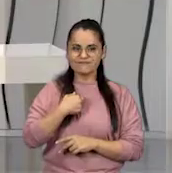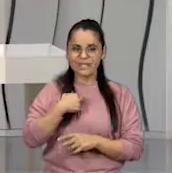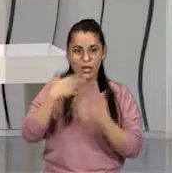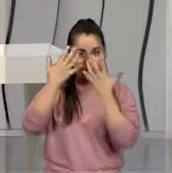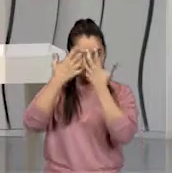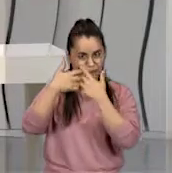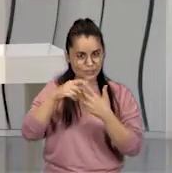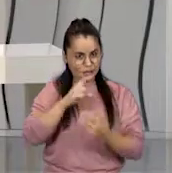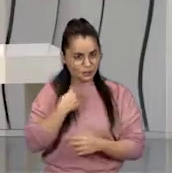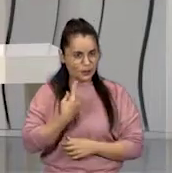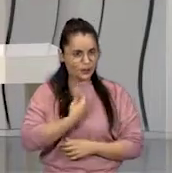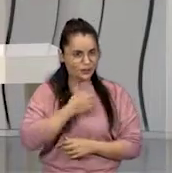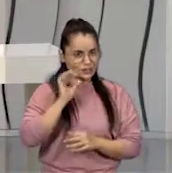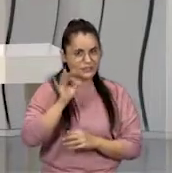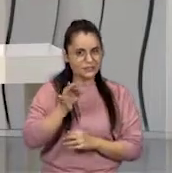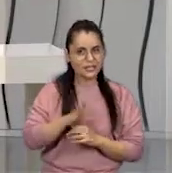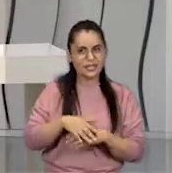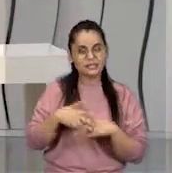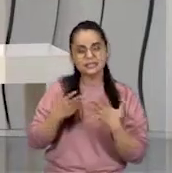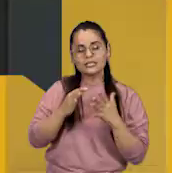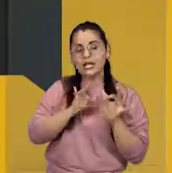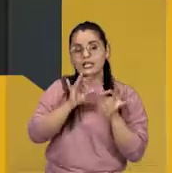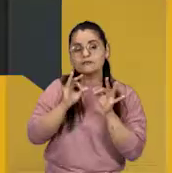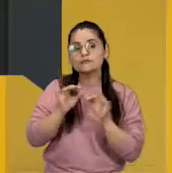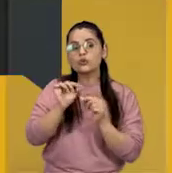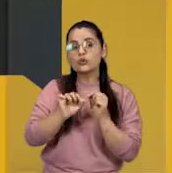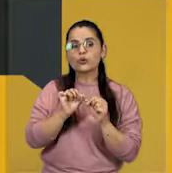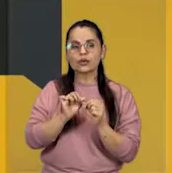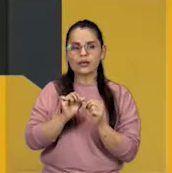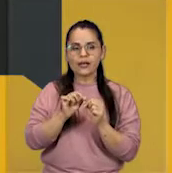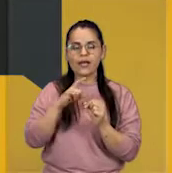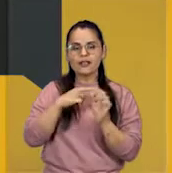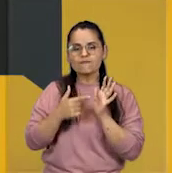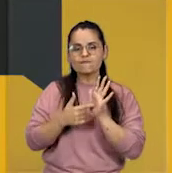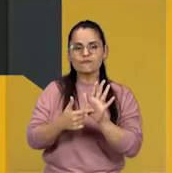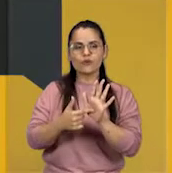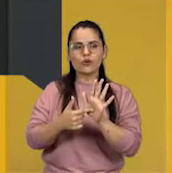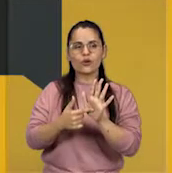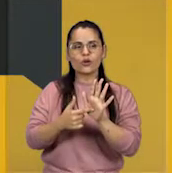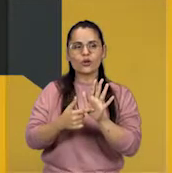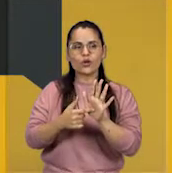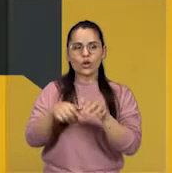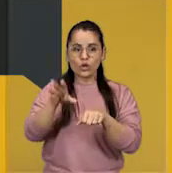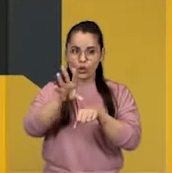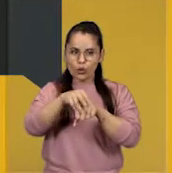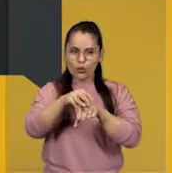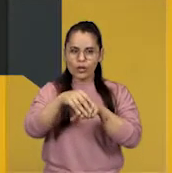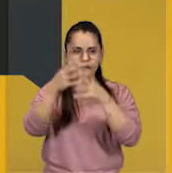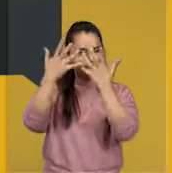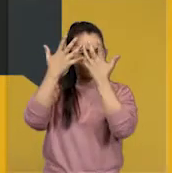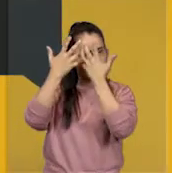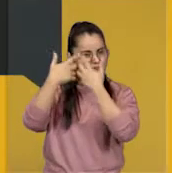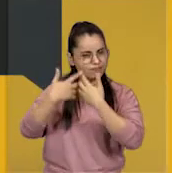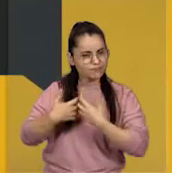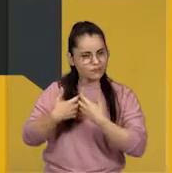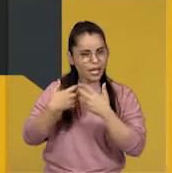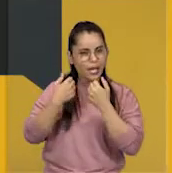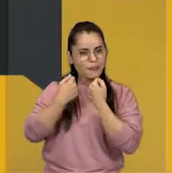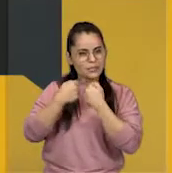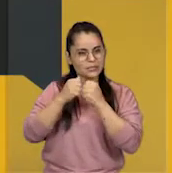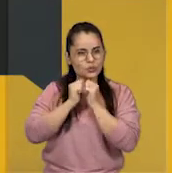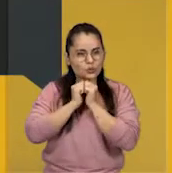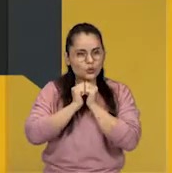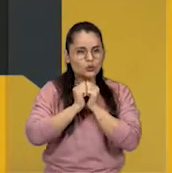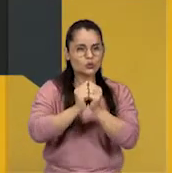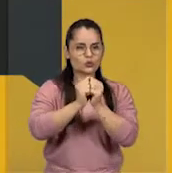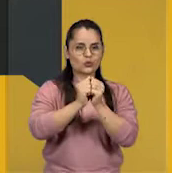reflexão para a gente. Nessa afirmação, ele demonstra que o conhecimento e a reflexão devem andar de mãos